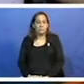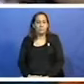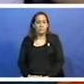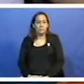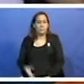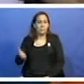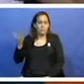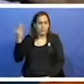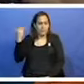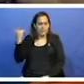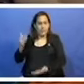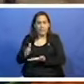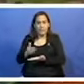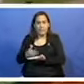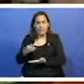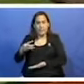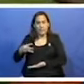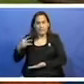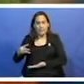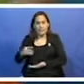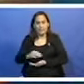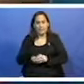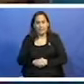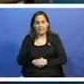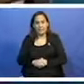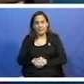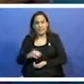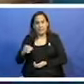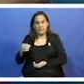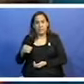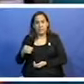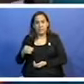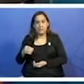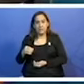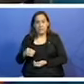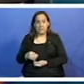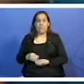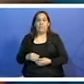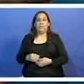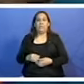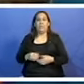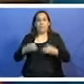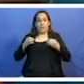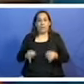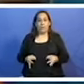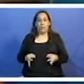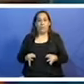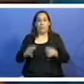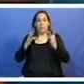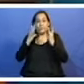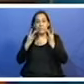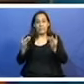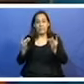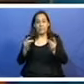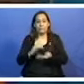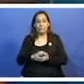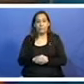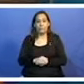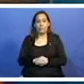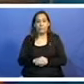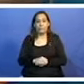Lá na página 33, agora solta o lápis aí um pouquinho, arruma aí no sofá. E presta atenção que a gente vai